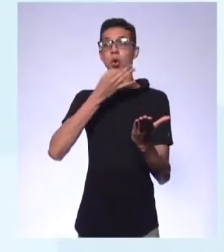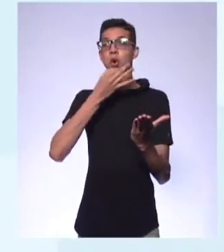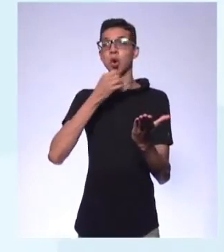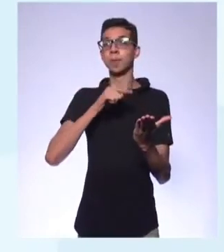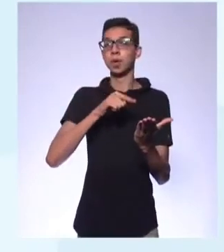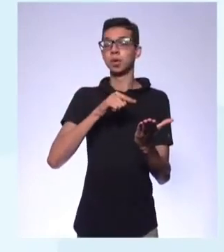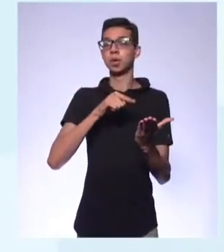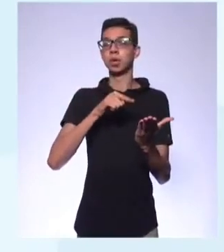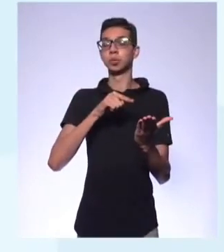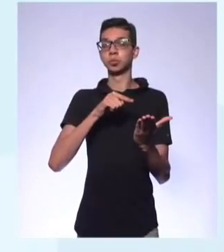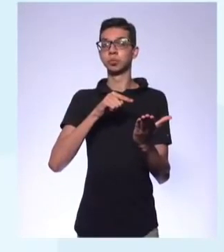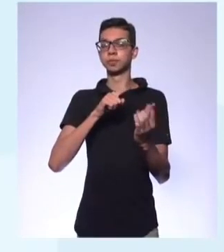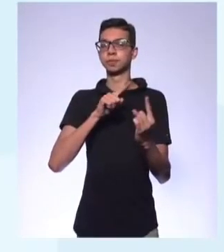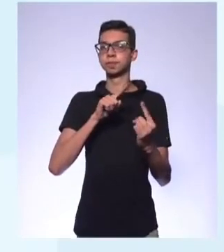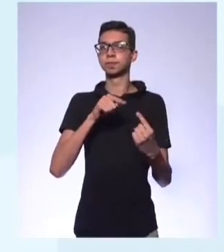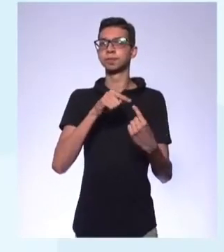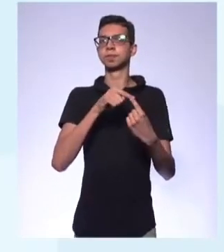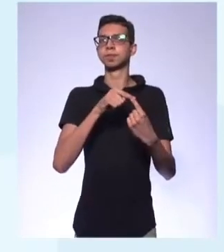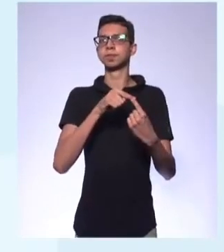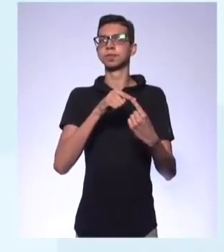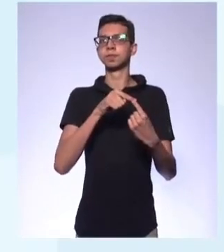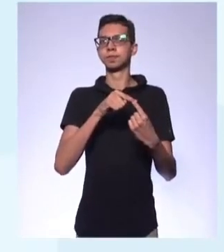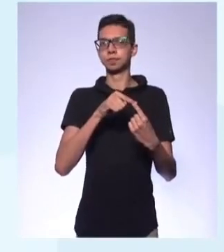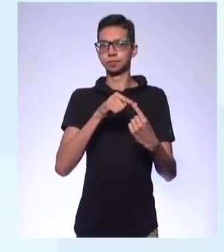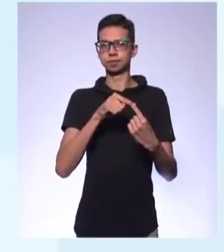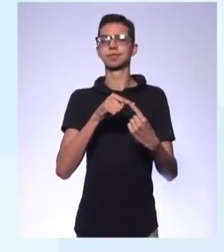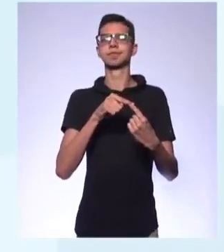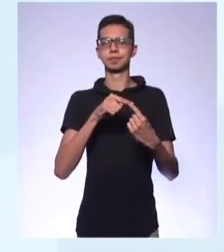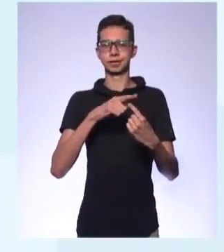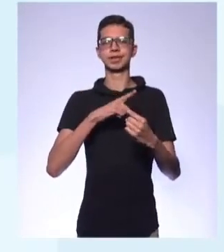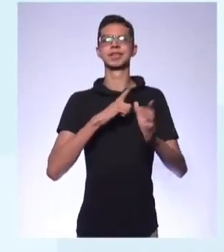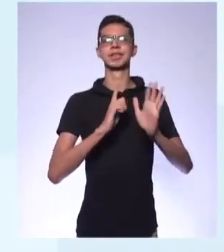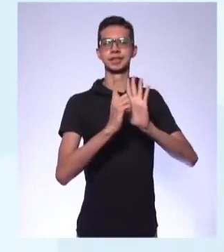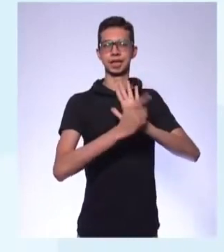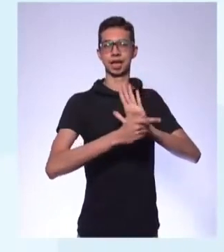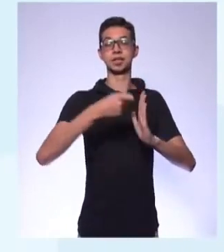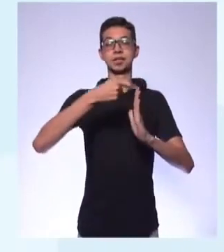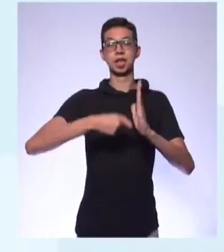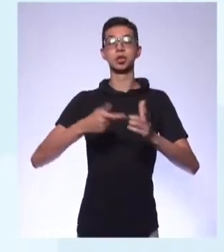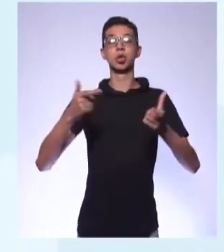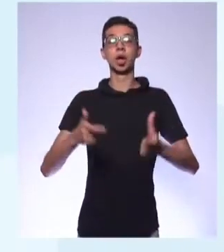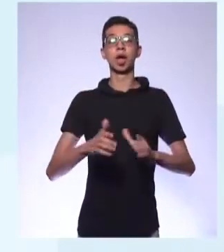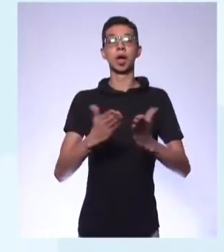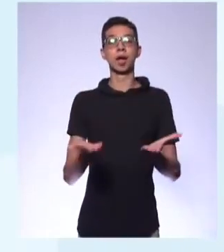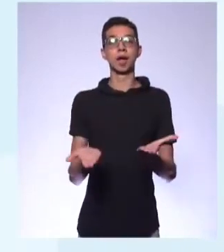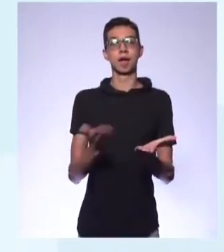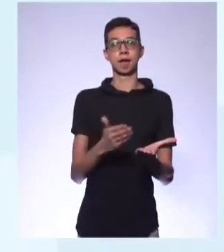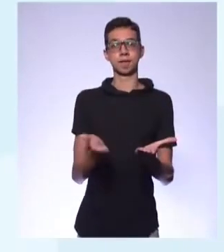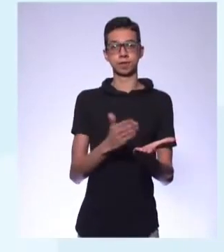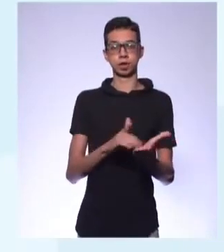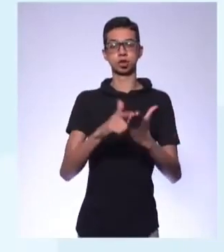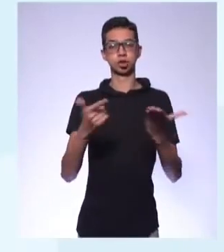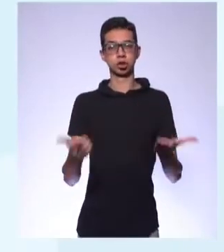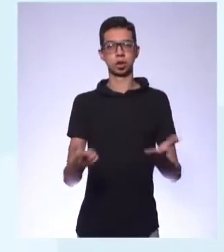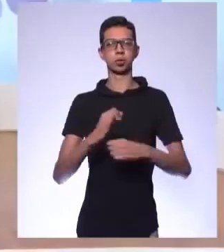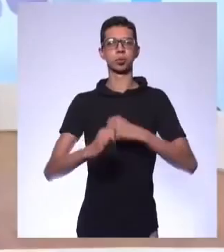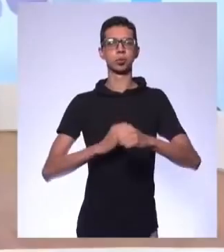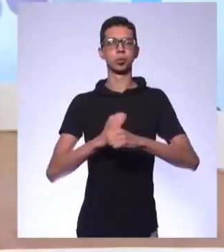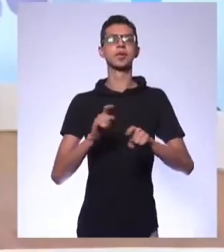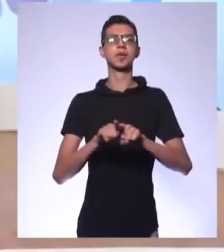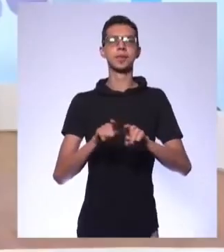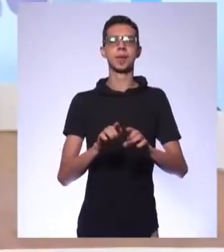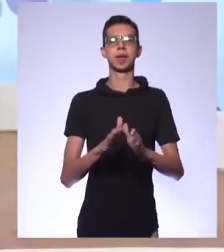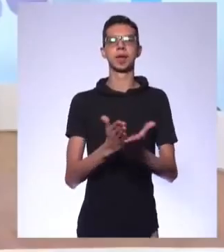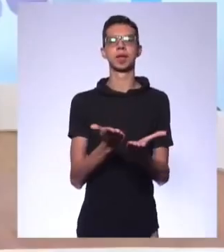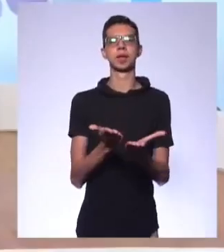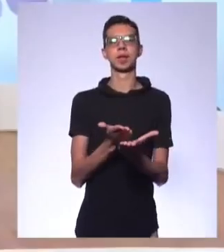resenhista. Encontramos esse gênero textual em revistas, jornais, internet e livros. Então, você percebe que é um